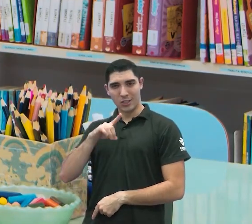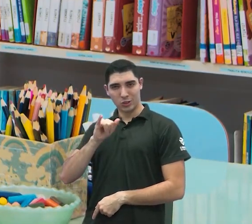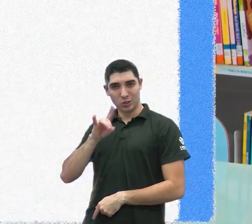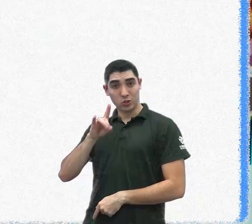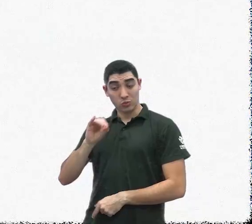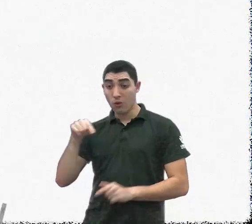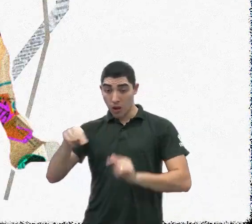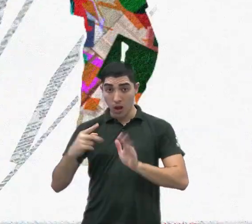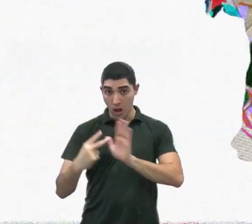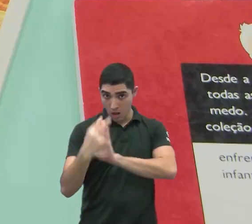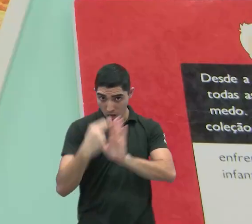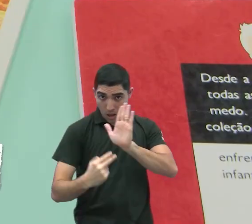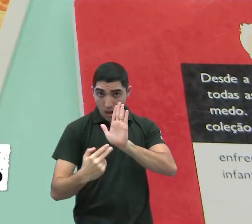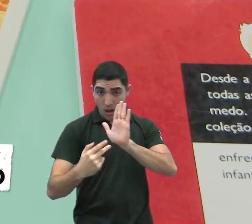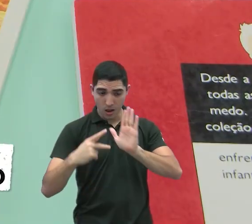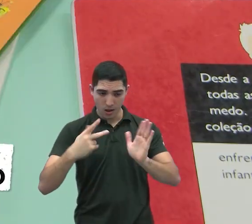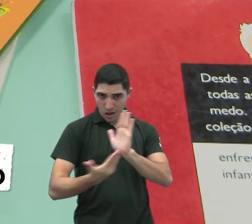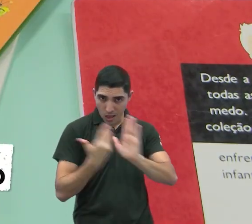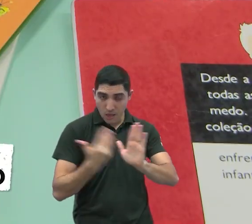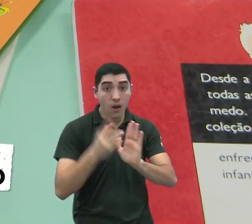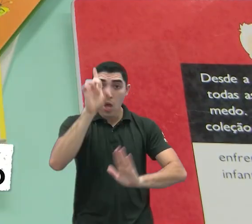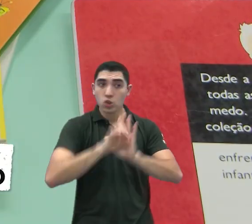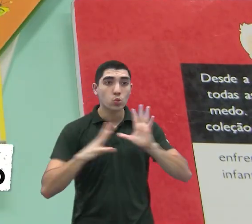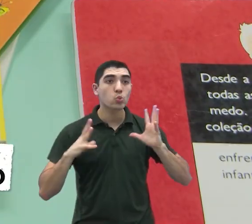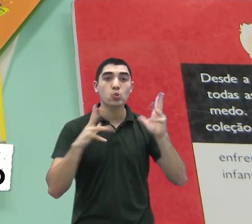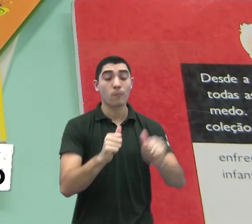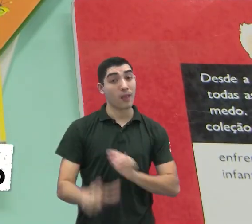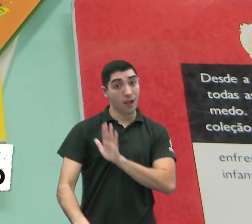todos. A Lei Federal nº